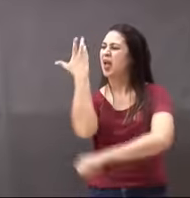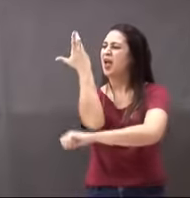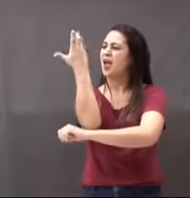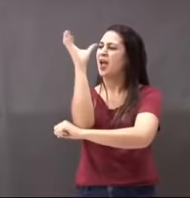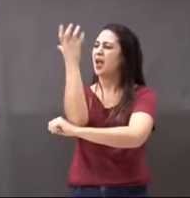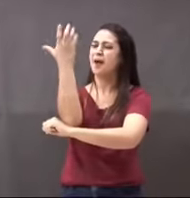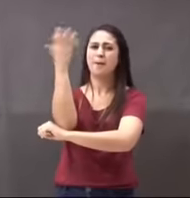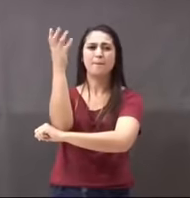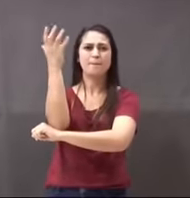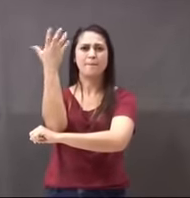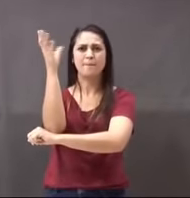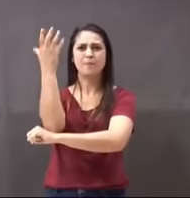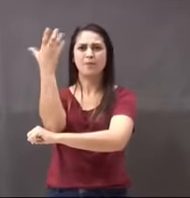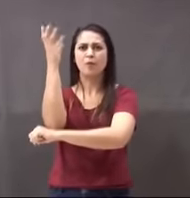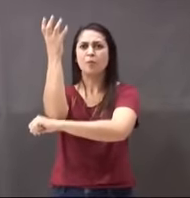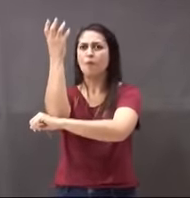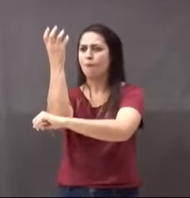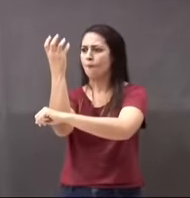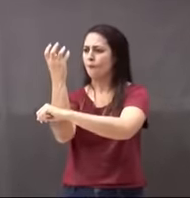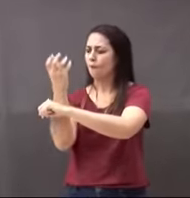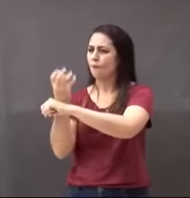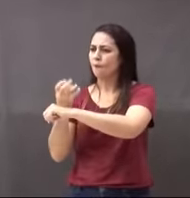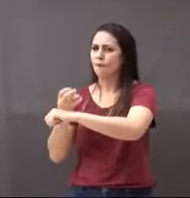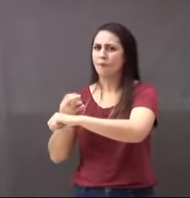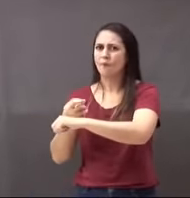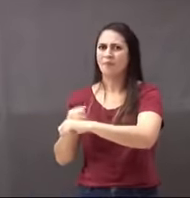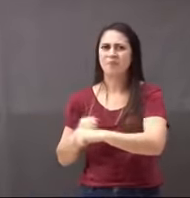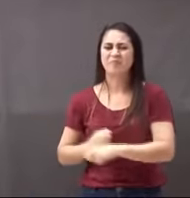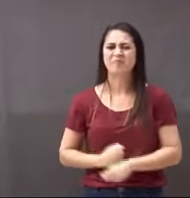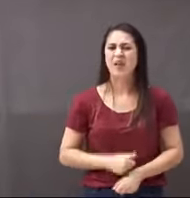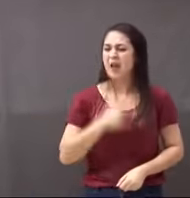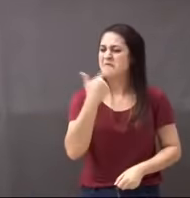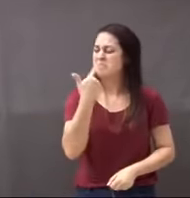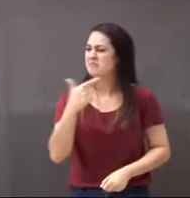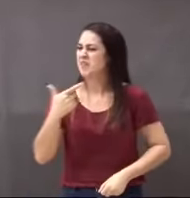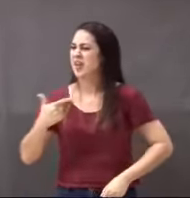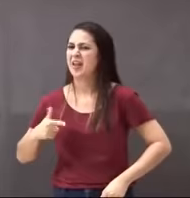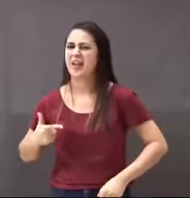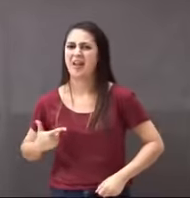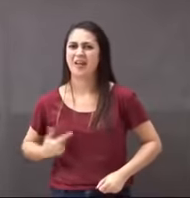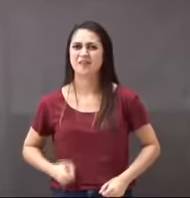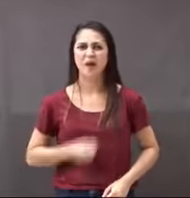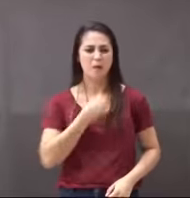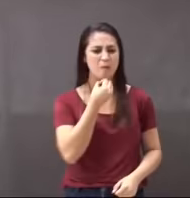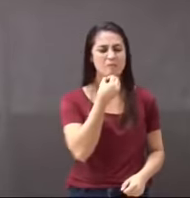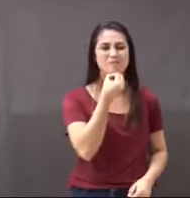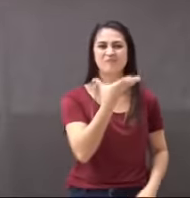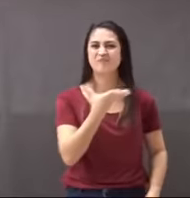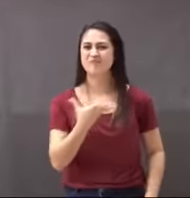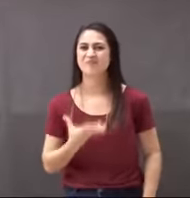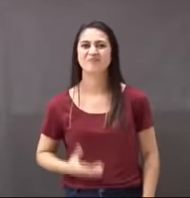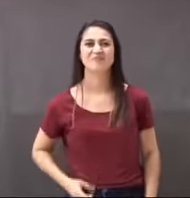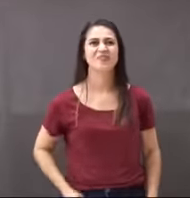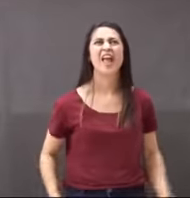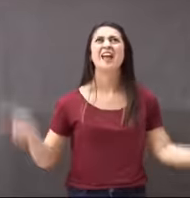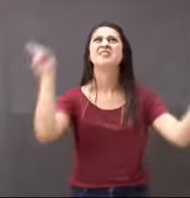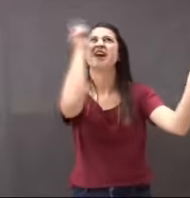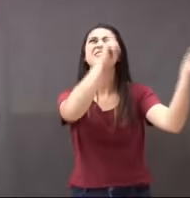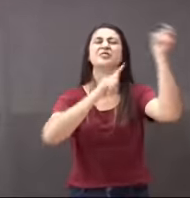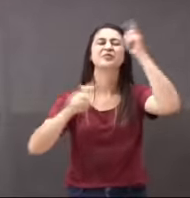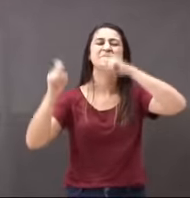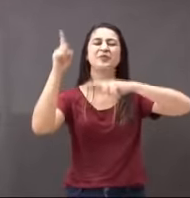Ainda que a figueira não floresça e não haja fruto da vida.